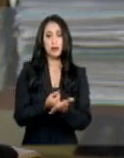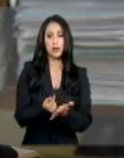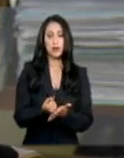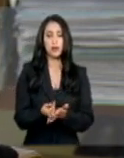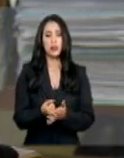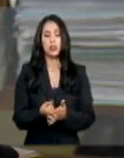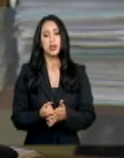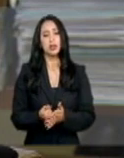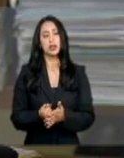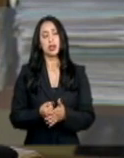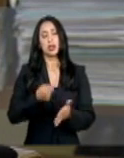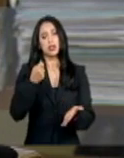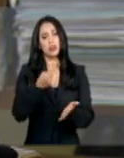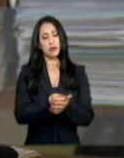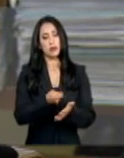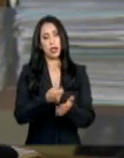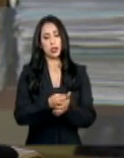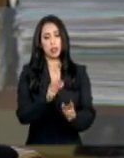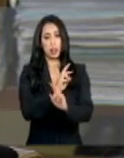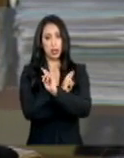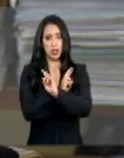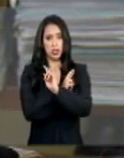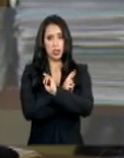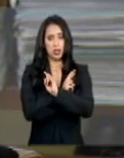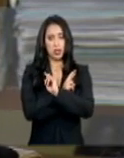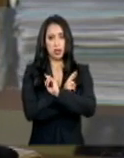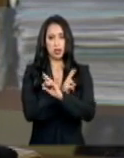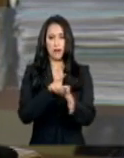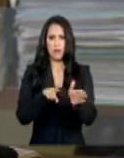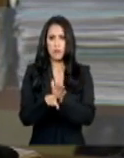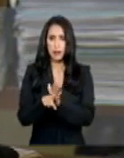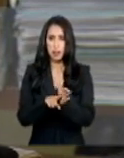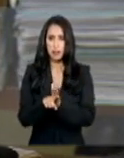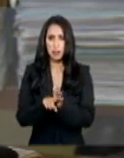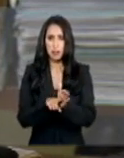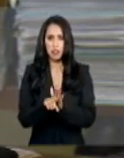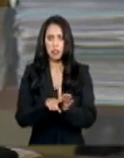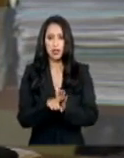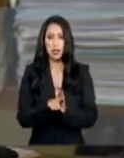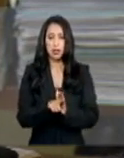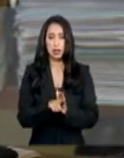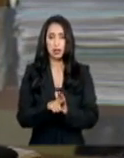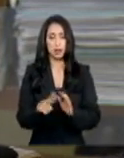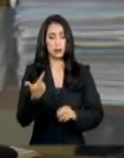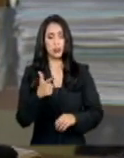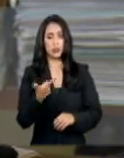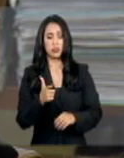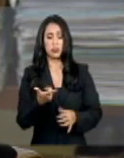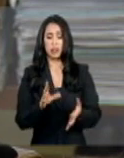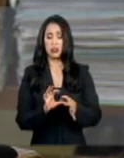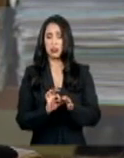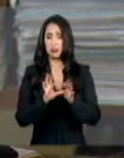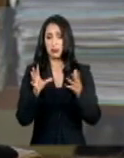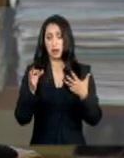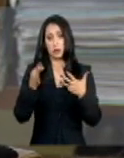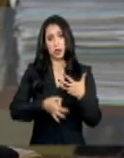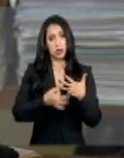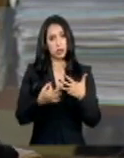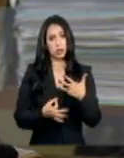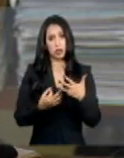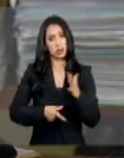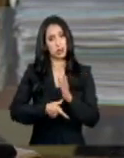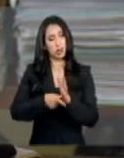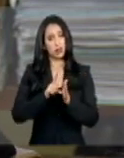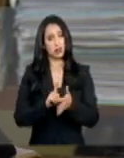receita federal no legítimo exercício do seu dever de fiscalizar sem autorização prévia do poder judiciário a